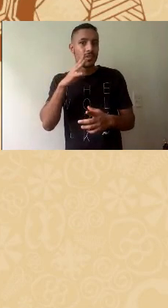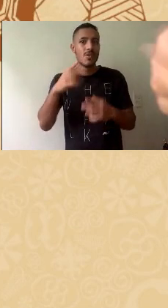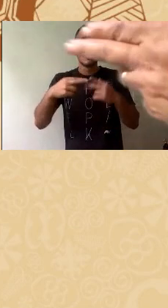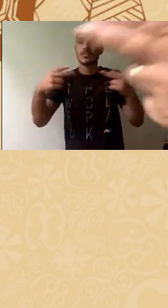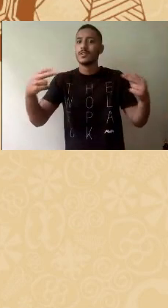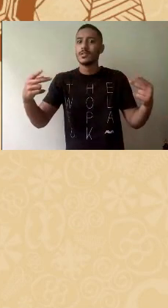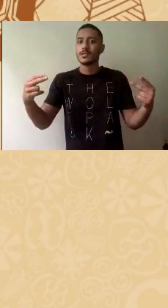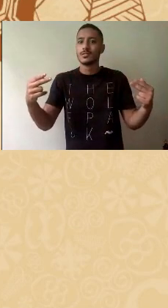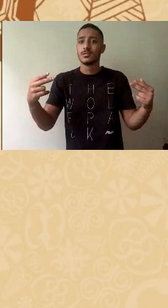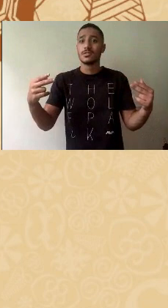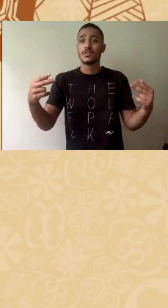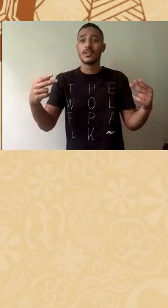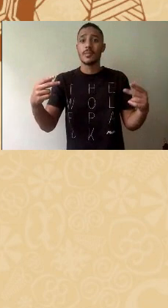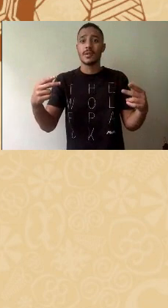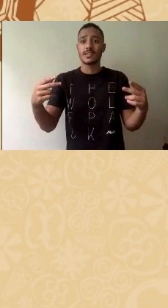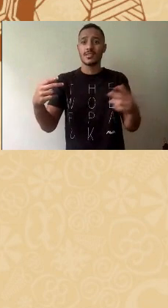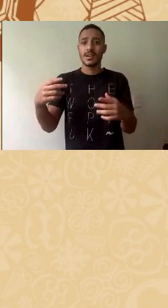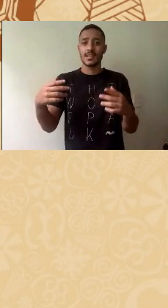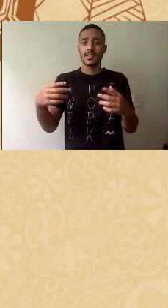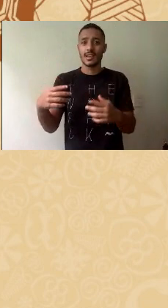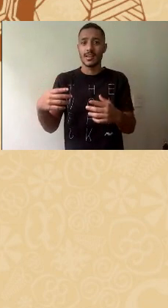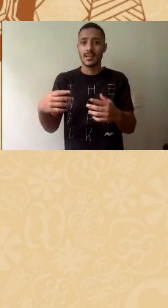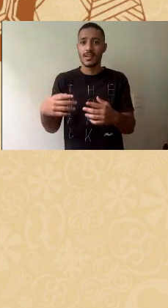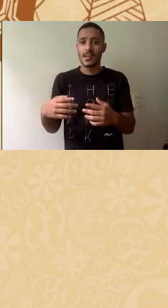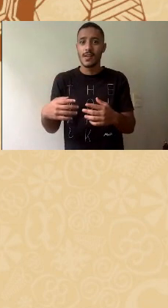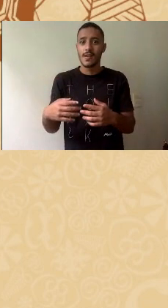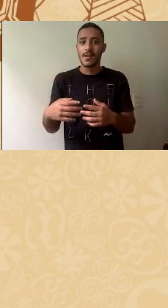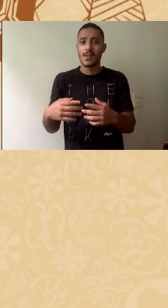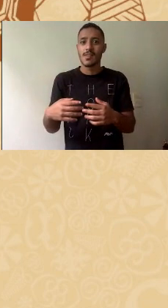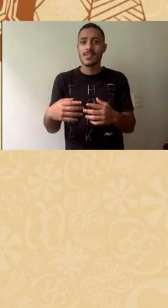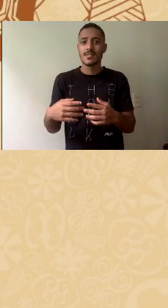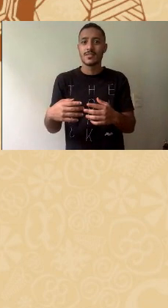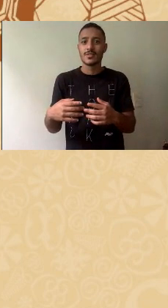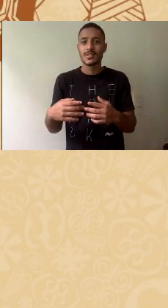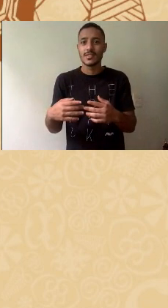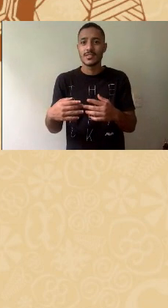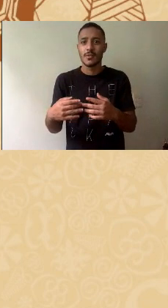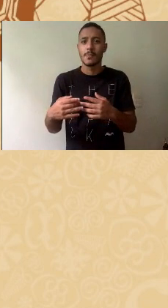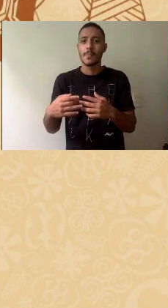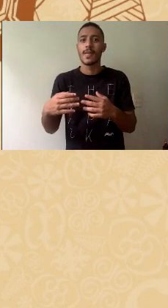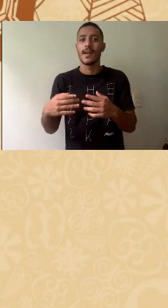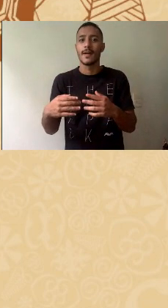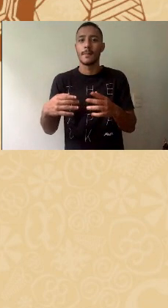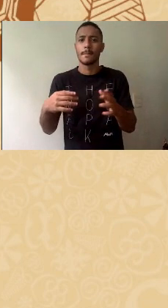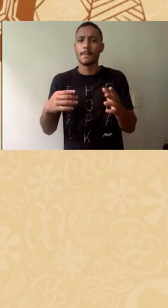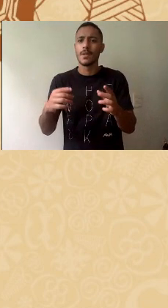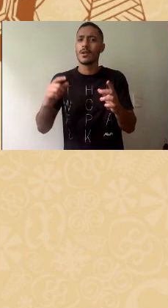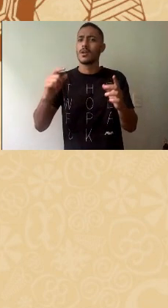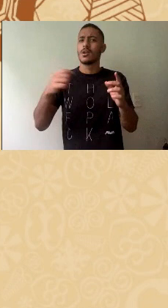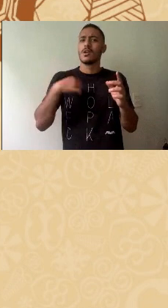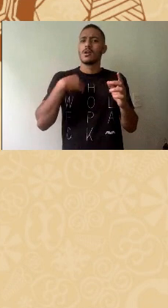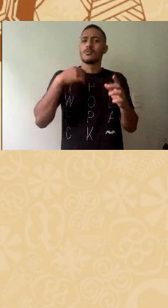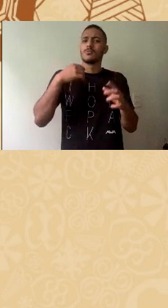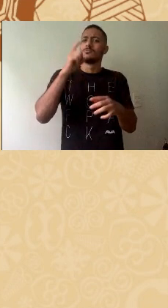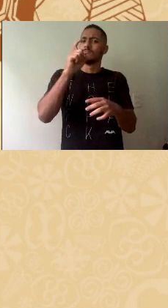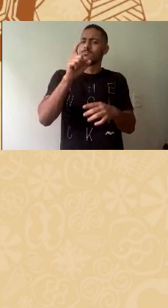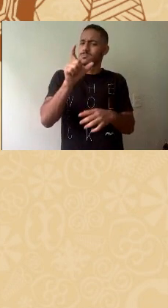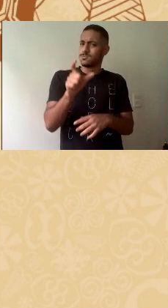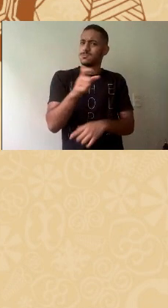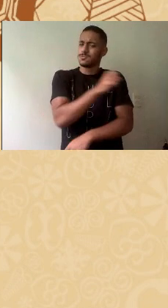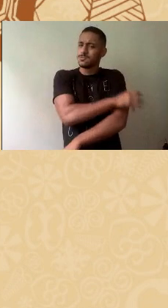eu nem me proponho, romper com a família, não me proponho isso, não. Entendendo? Então, eu nunca vou ser antirracista. Então, eu não posso